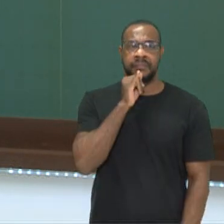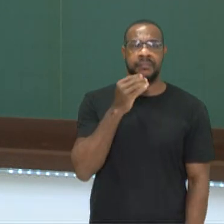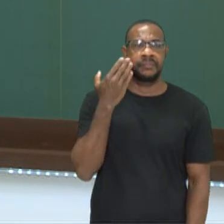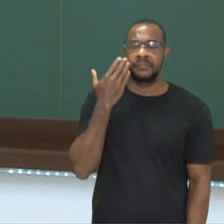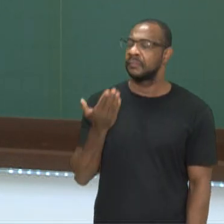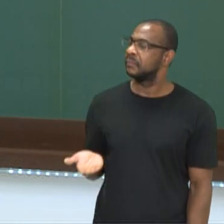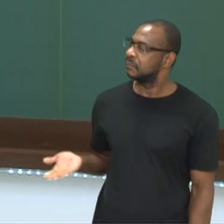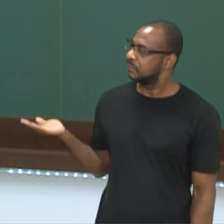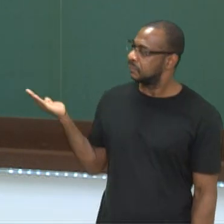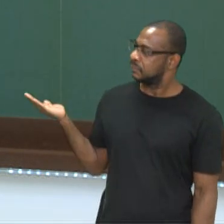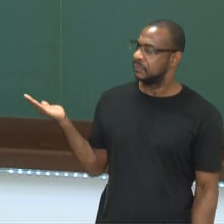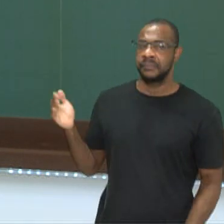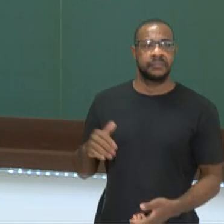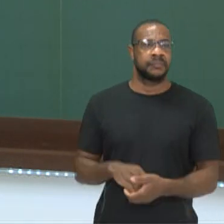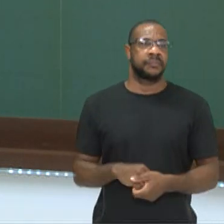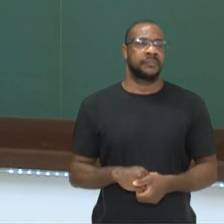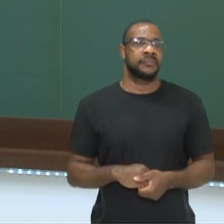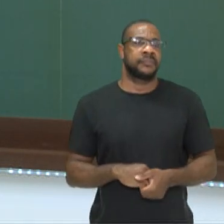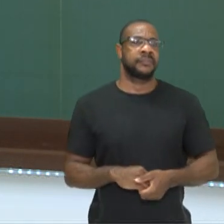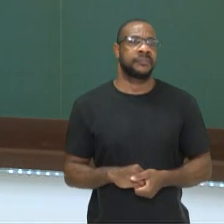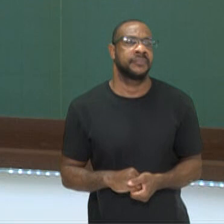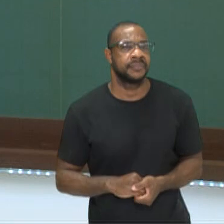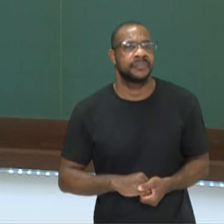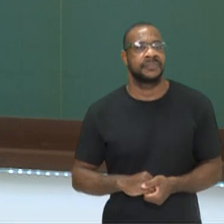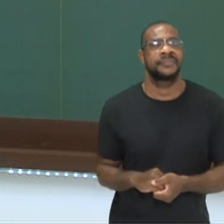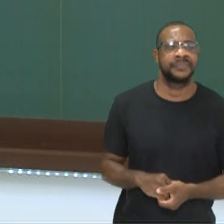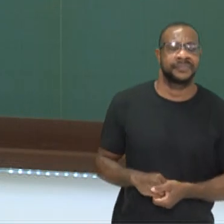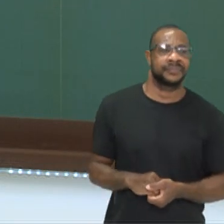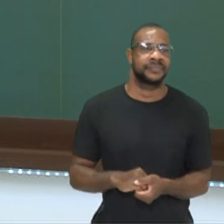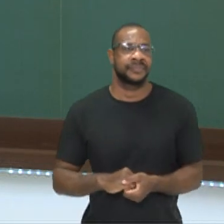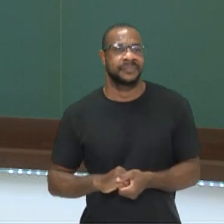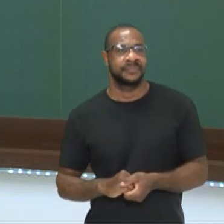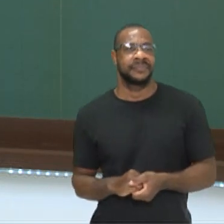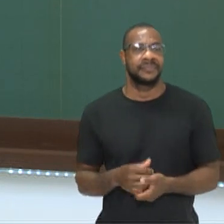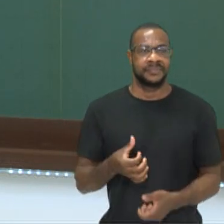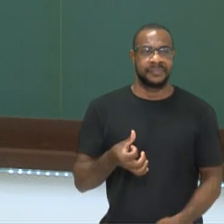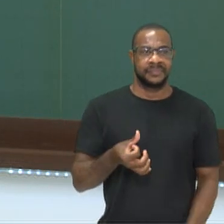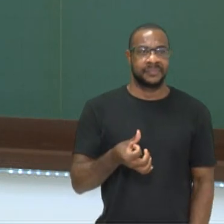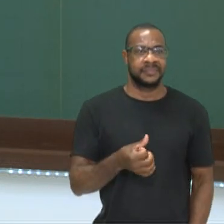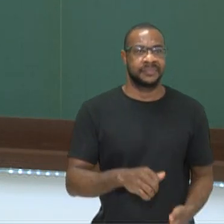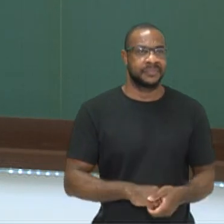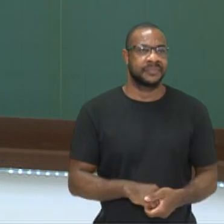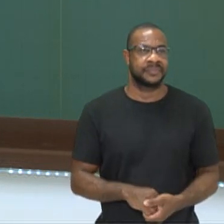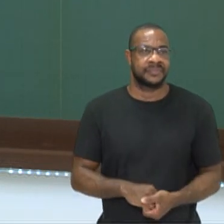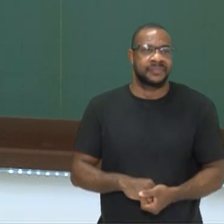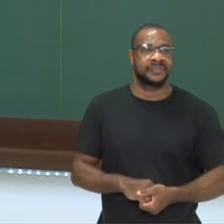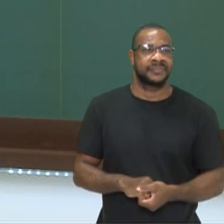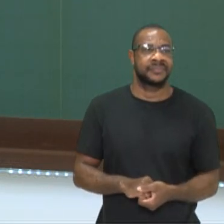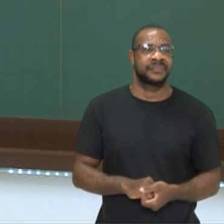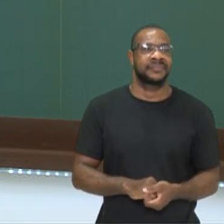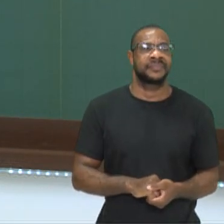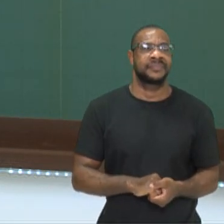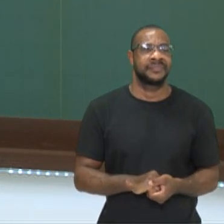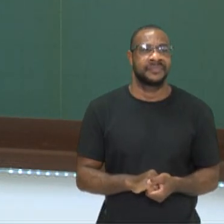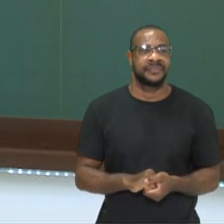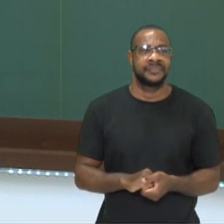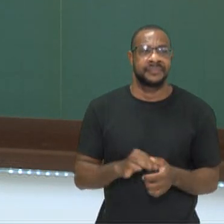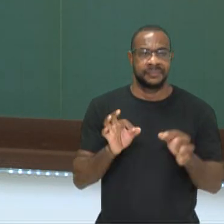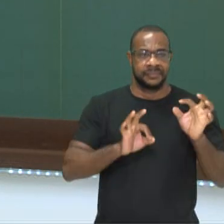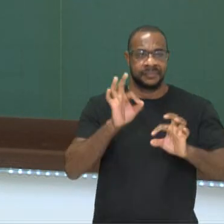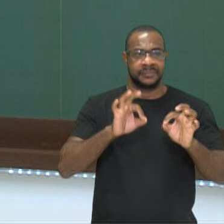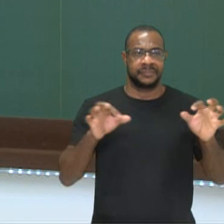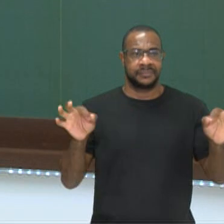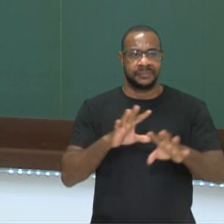como o coeficiente C, ó. C é menos 63. O A é o número que está com a letra ao quadrado, 9, e o B é o